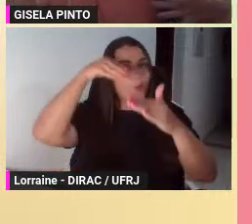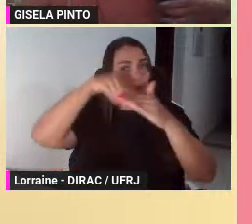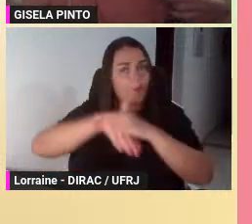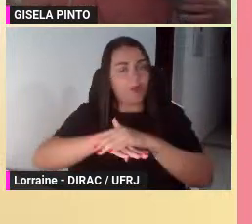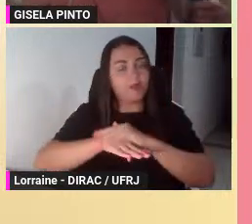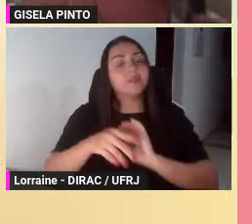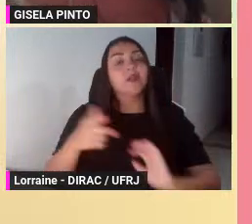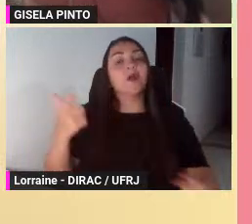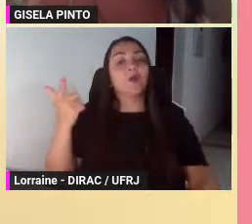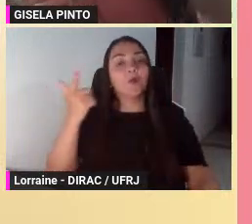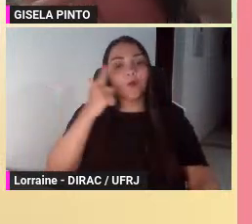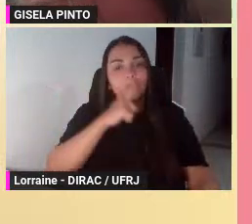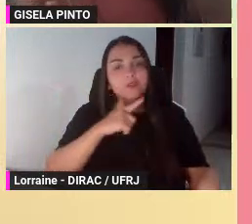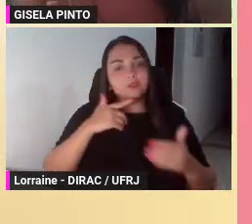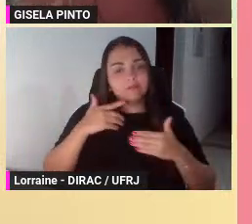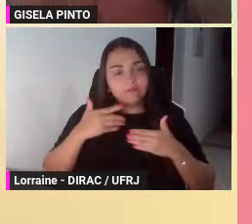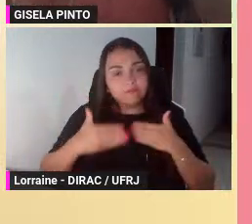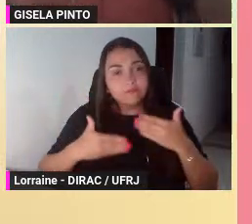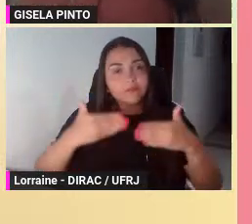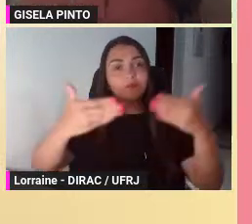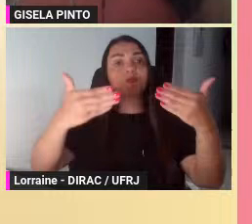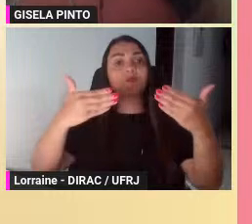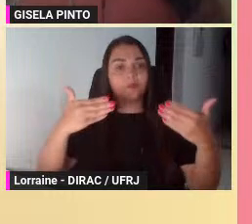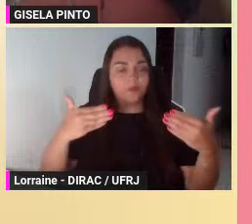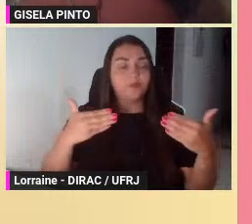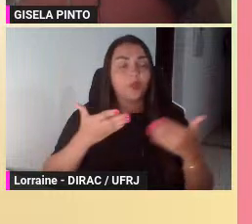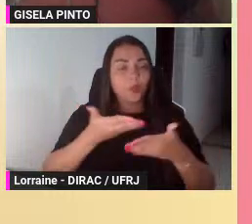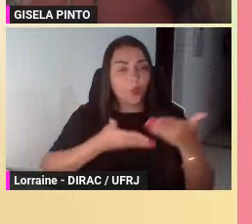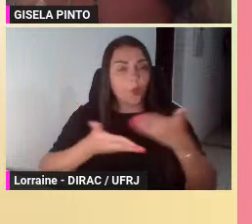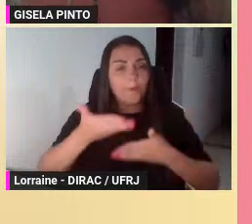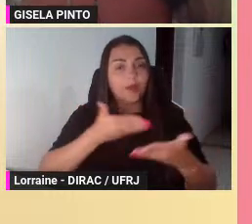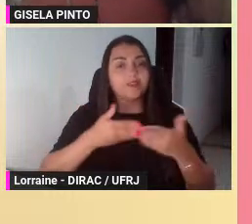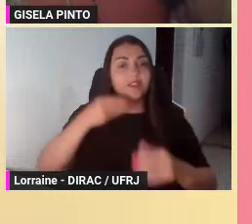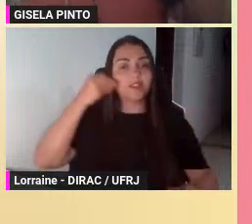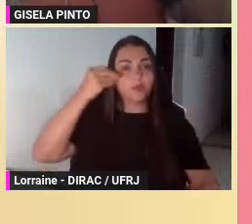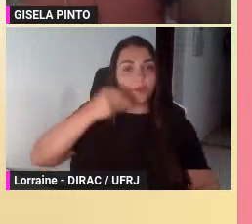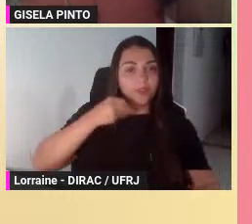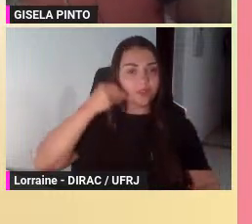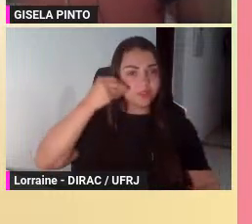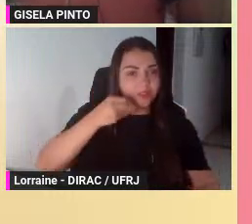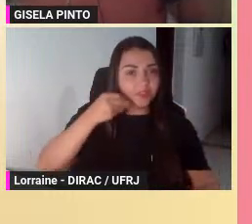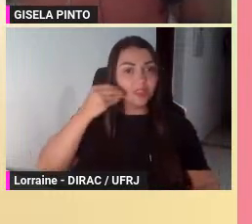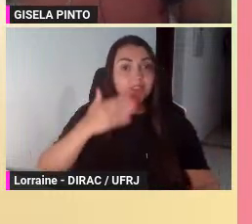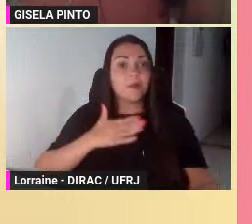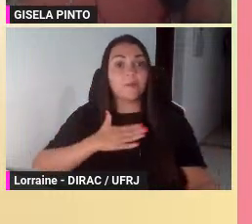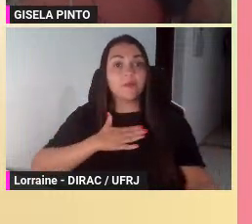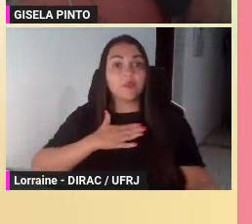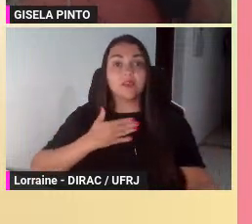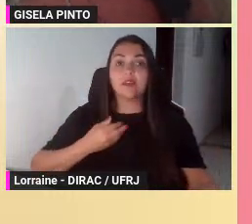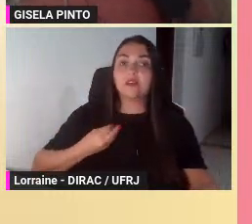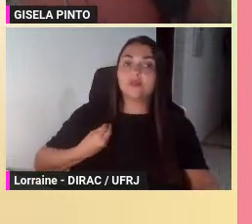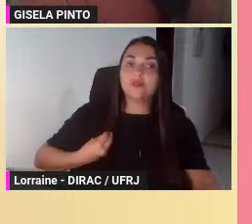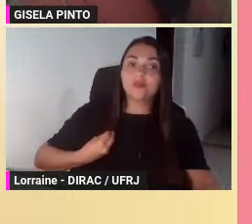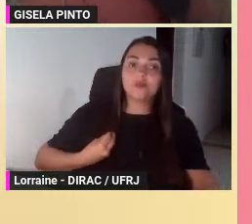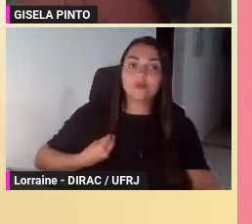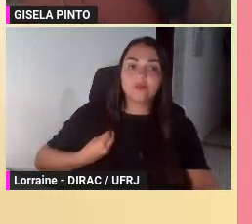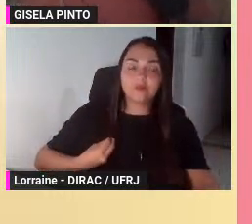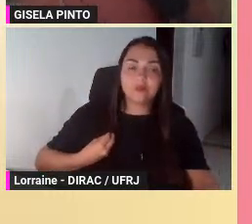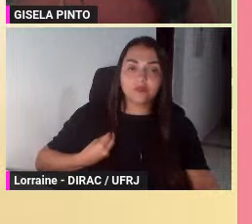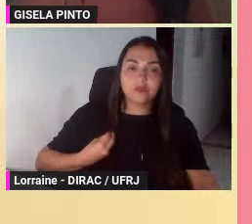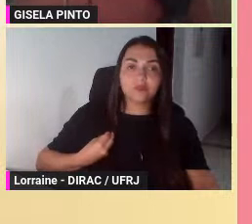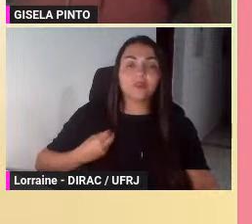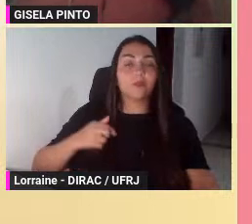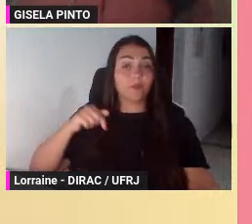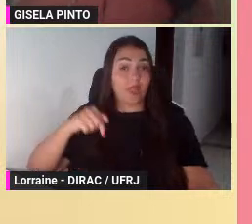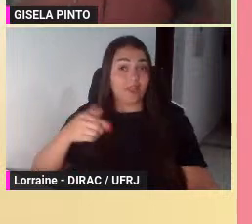poder, para eu poder compartilhar com vocês algumas experiências minhas de vida